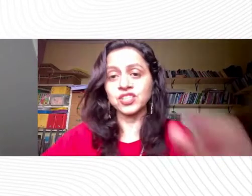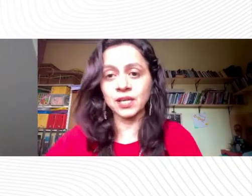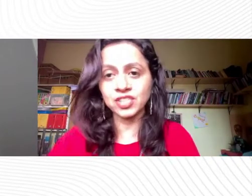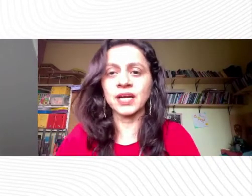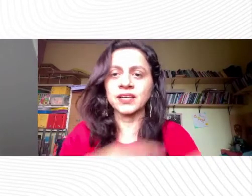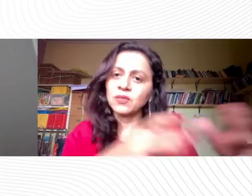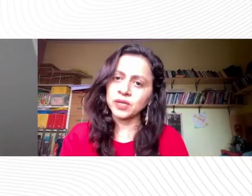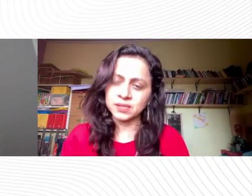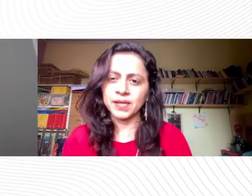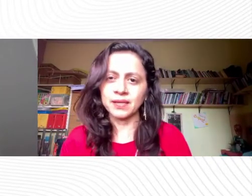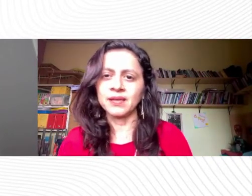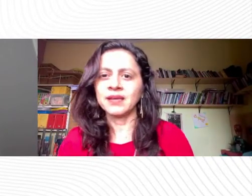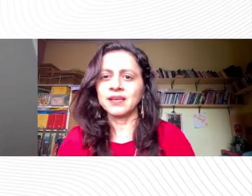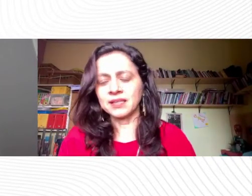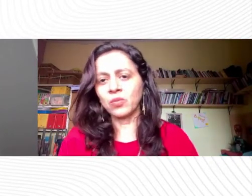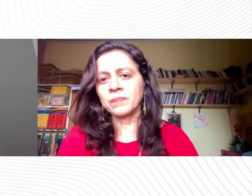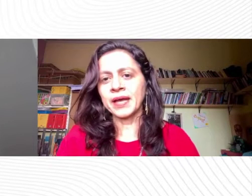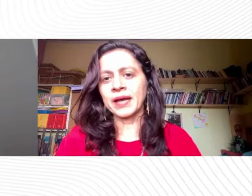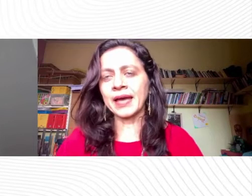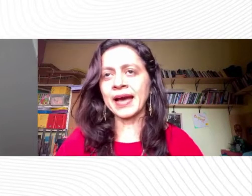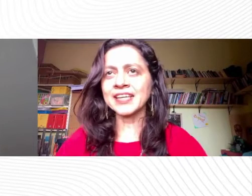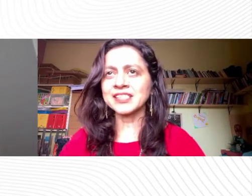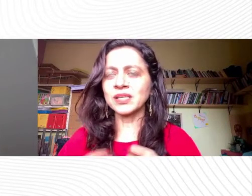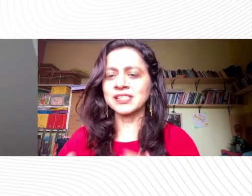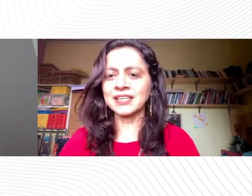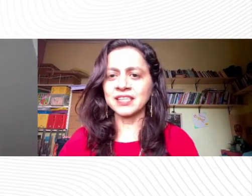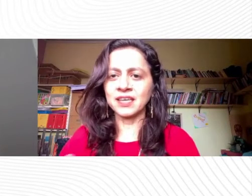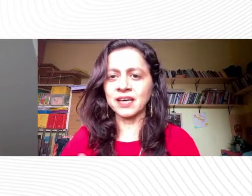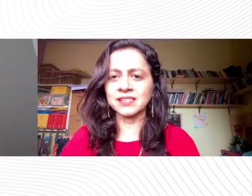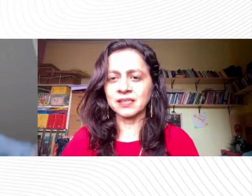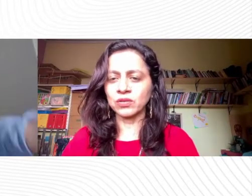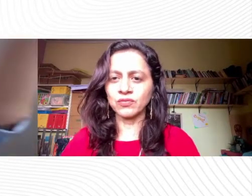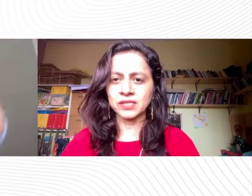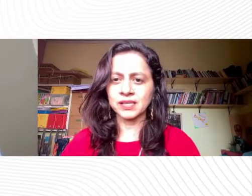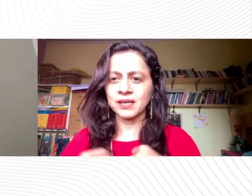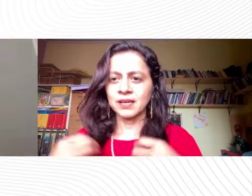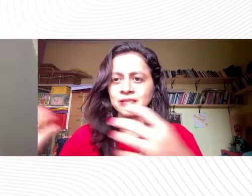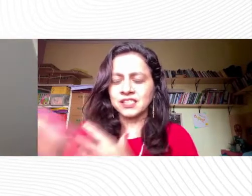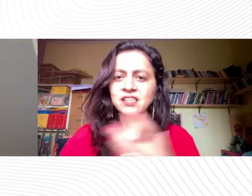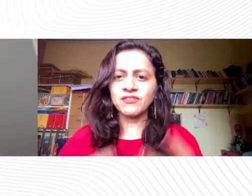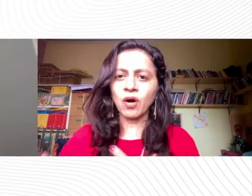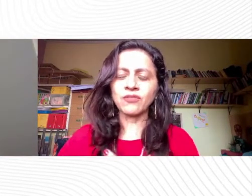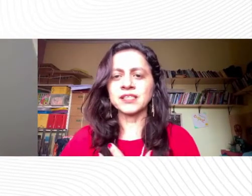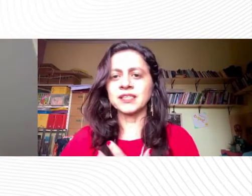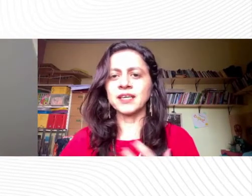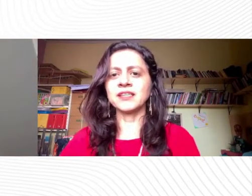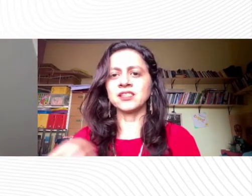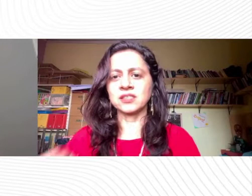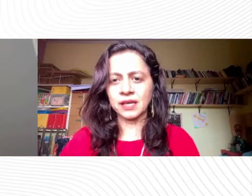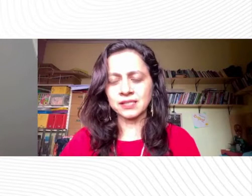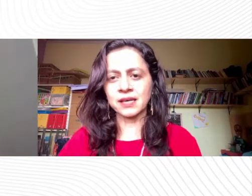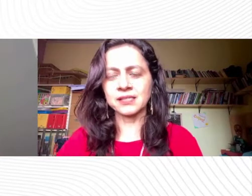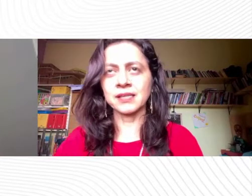ficarmos vigilantes, aquilo pode se perder. Então, a questão da cidadania é assim, quando você desenvolve, adquire